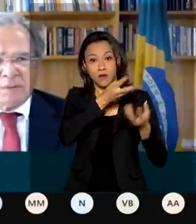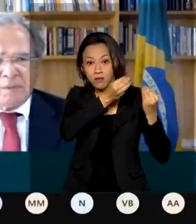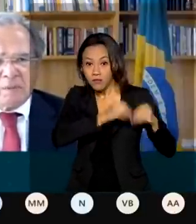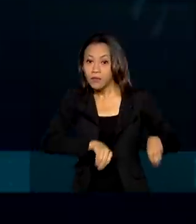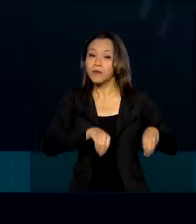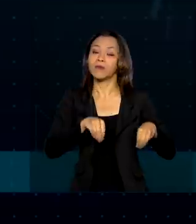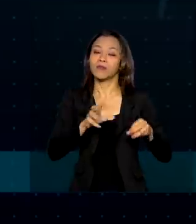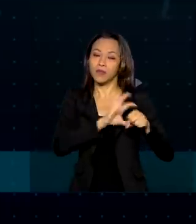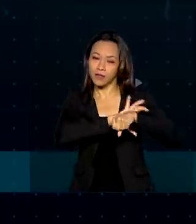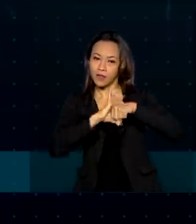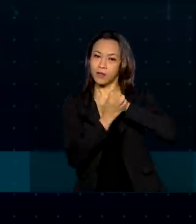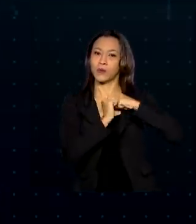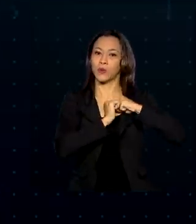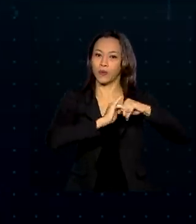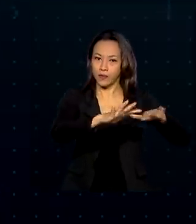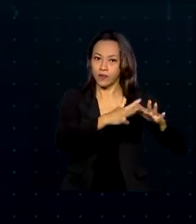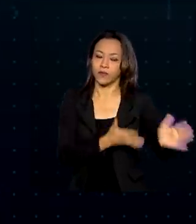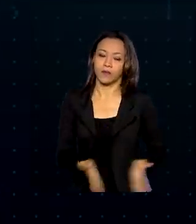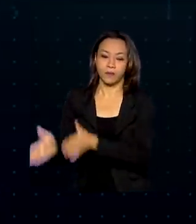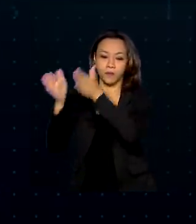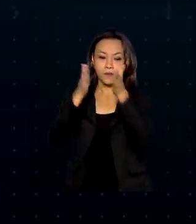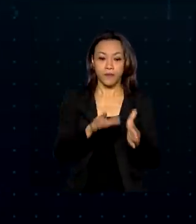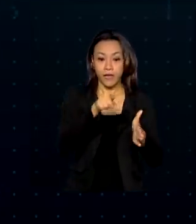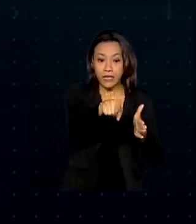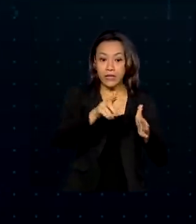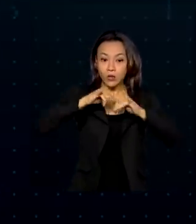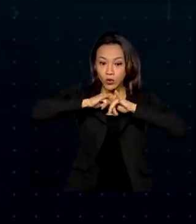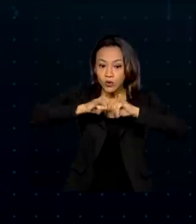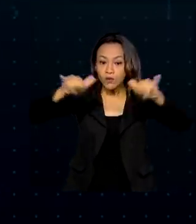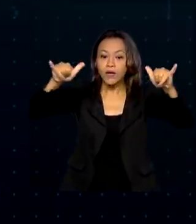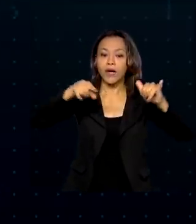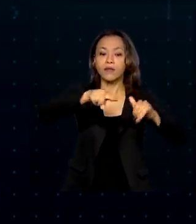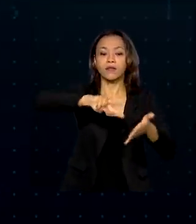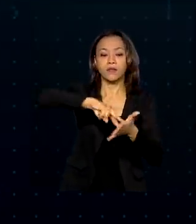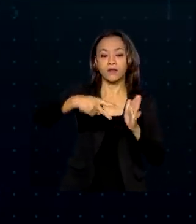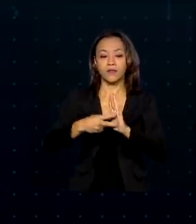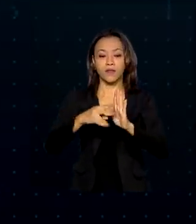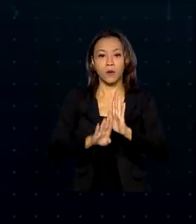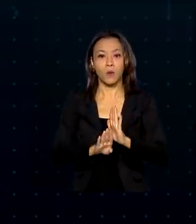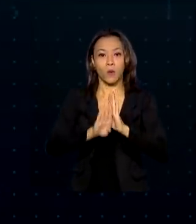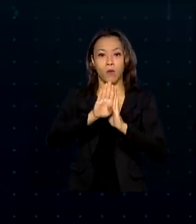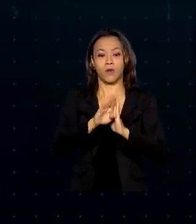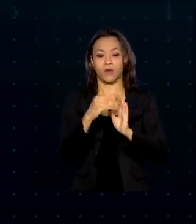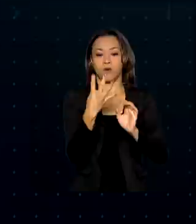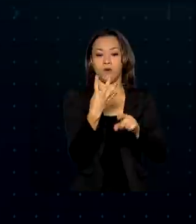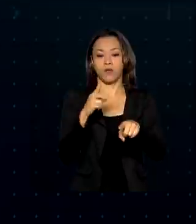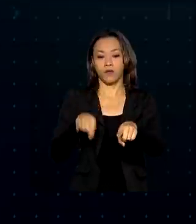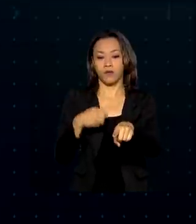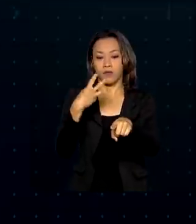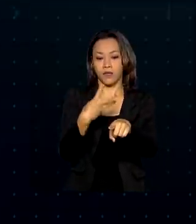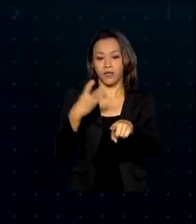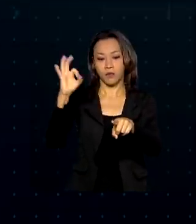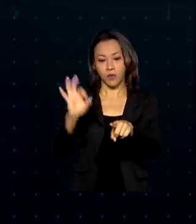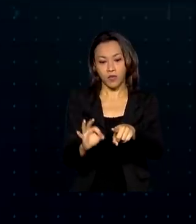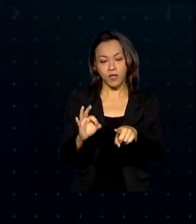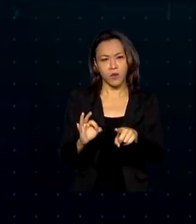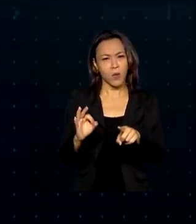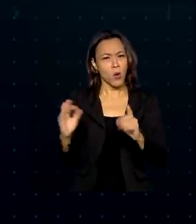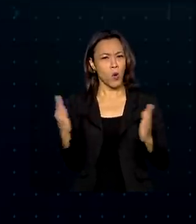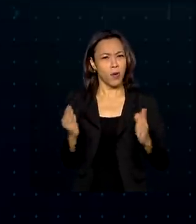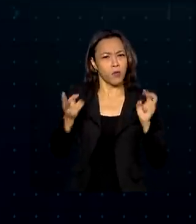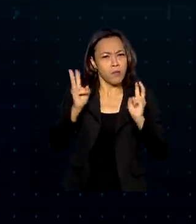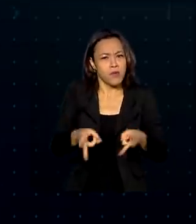onda do convite o resultado divulgado representa o aumento de 4,3 por cento em relação ao mesmo